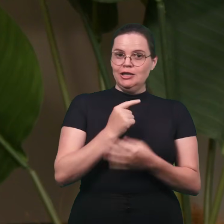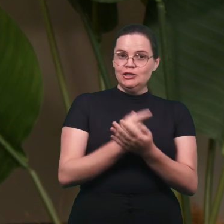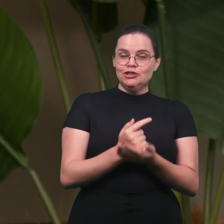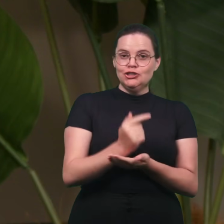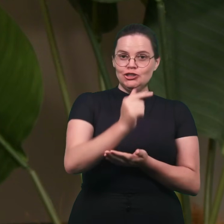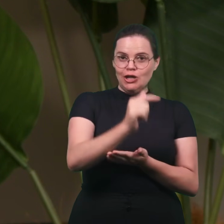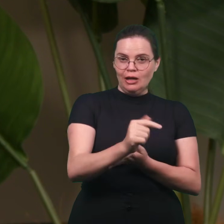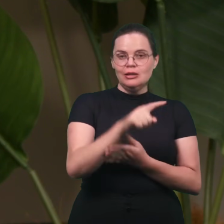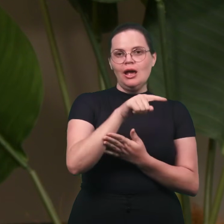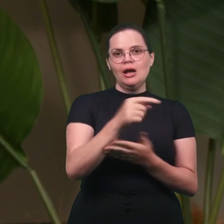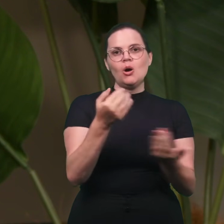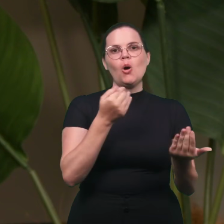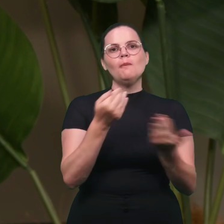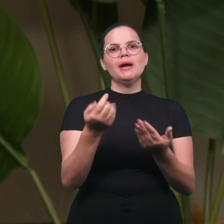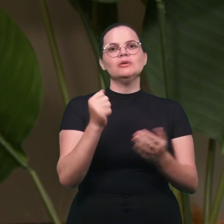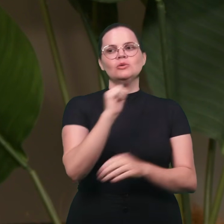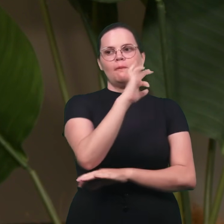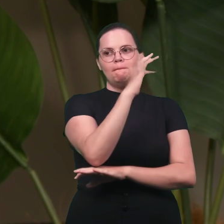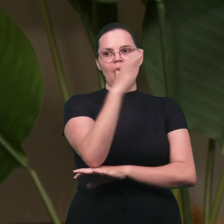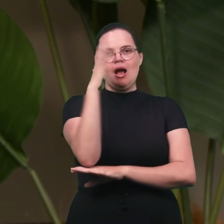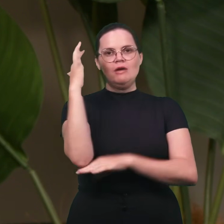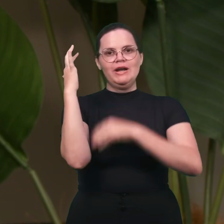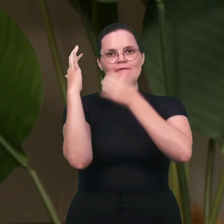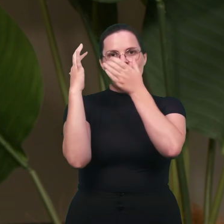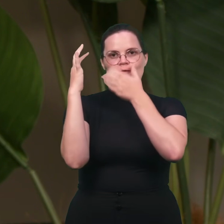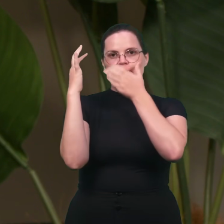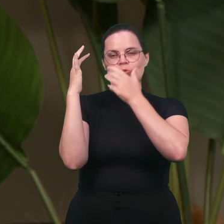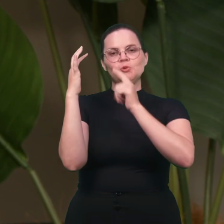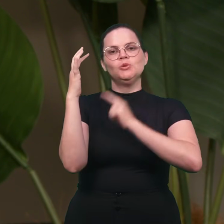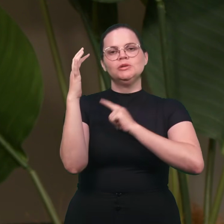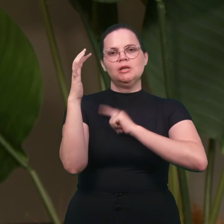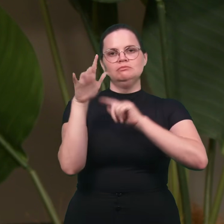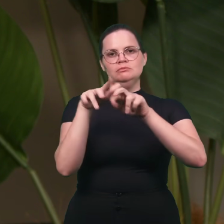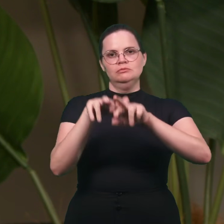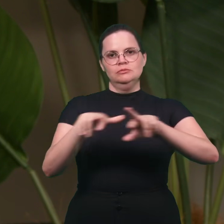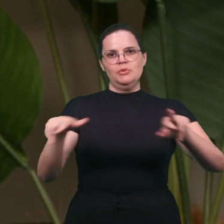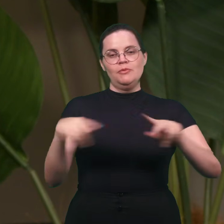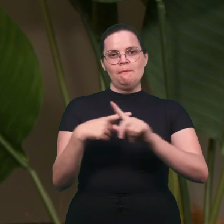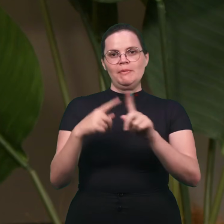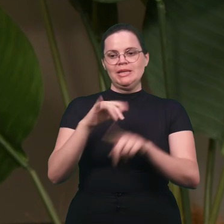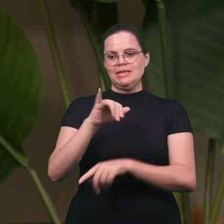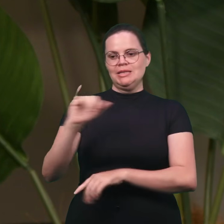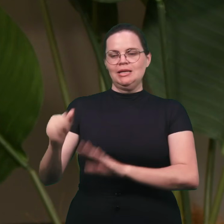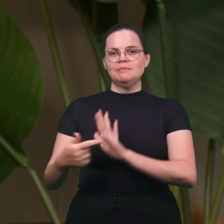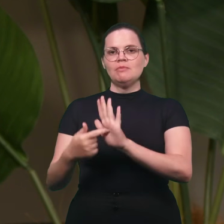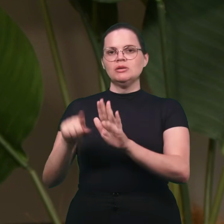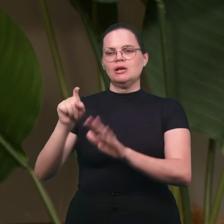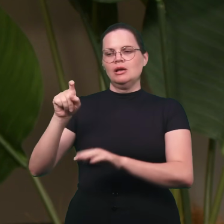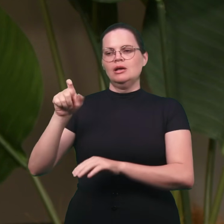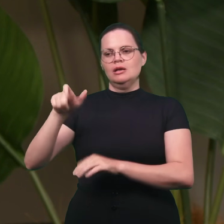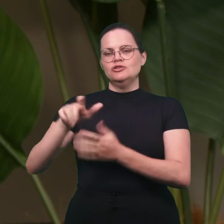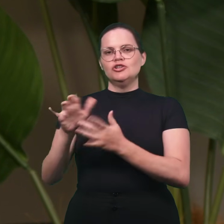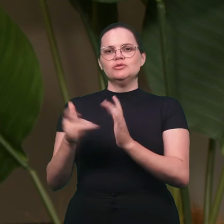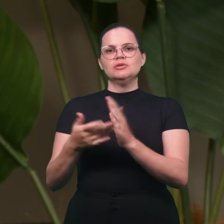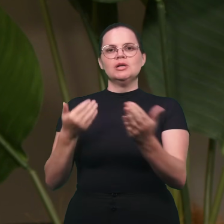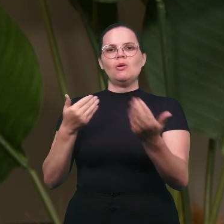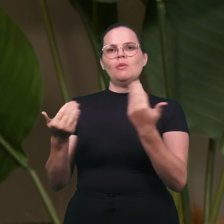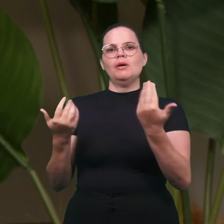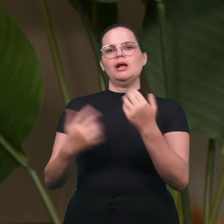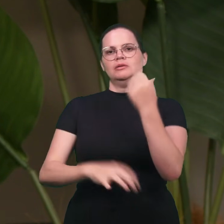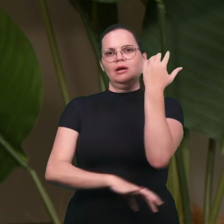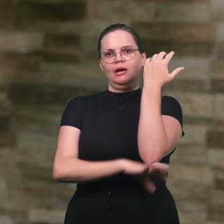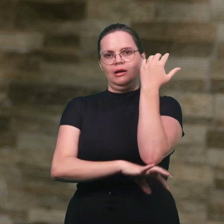dele, raiz de terra seca. Mas ele estava plantado junto à fonte das águas, que é da eternidade, não é